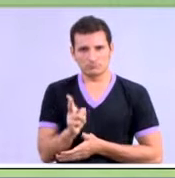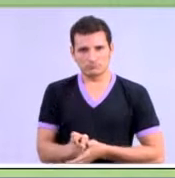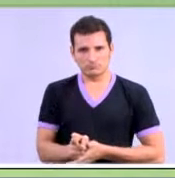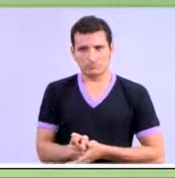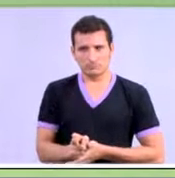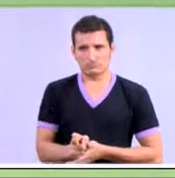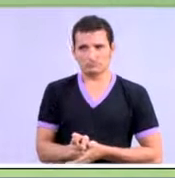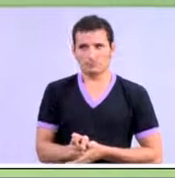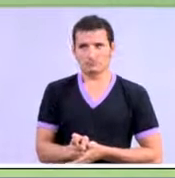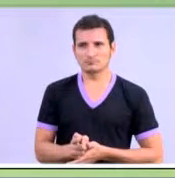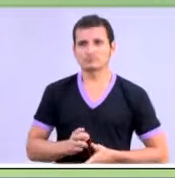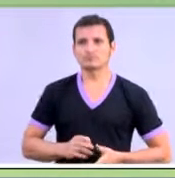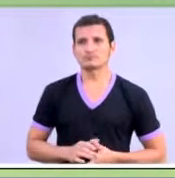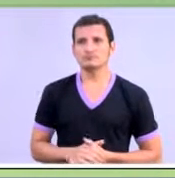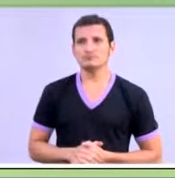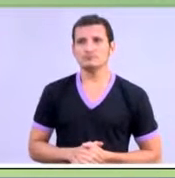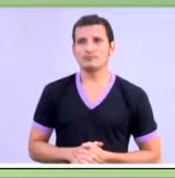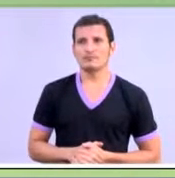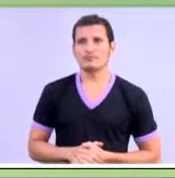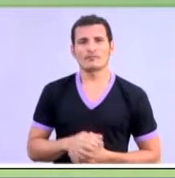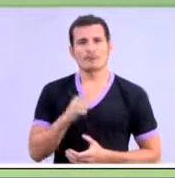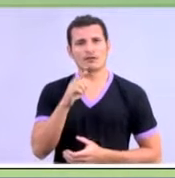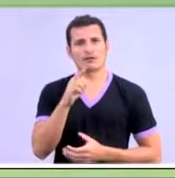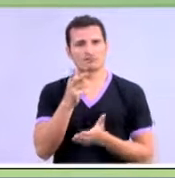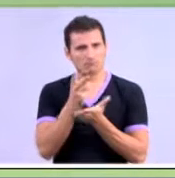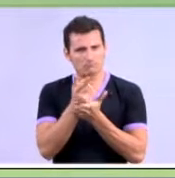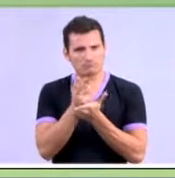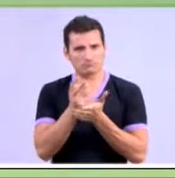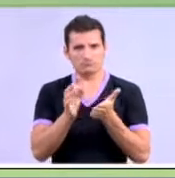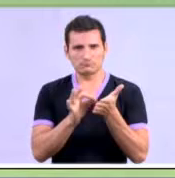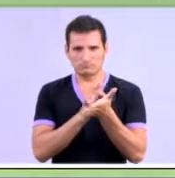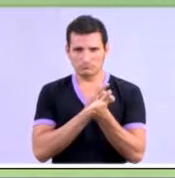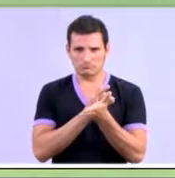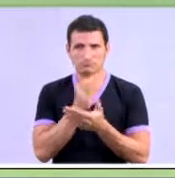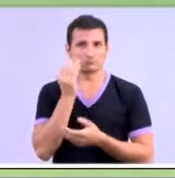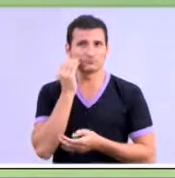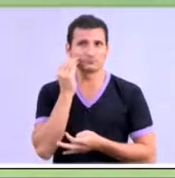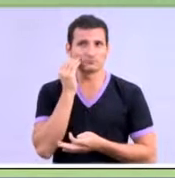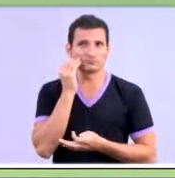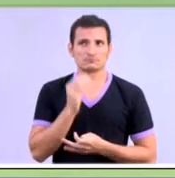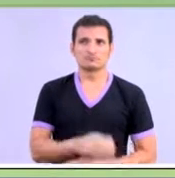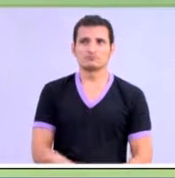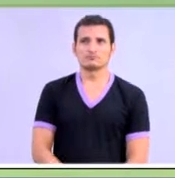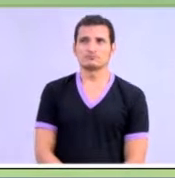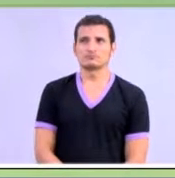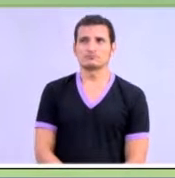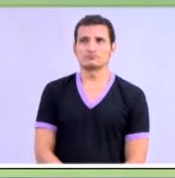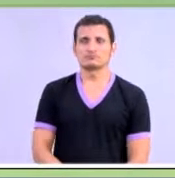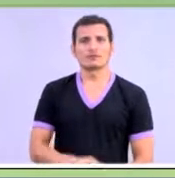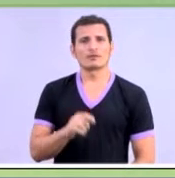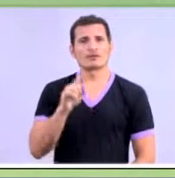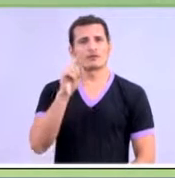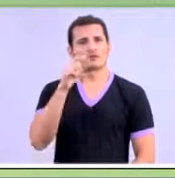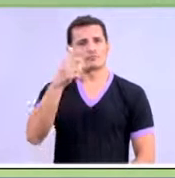né? Agora, será que eles têm a mesma assinatura? Vamos verificar. Qual é a quantidade de parâmetro desses